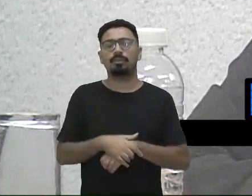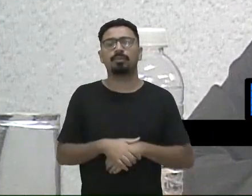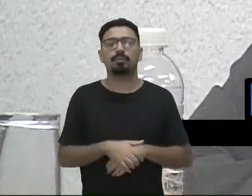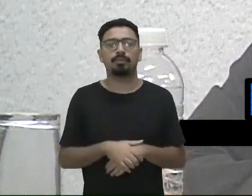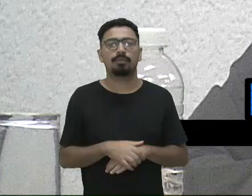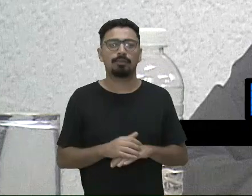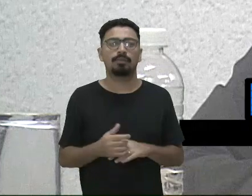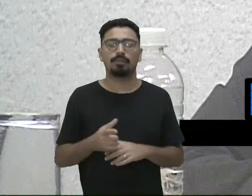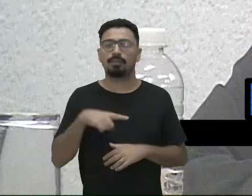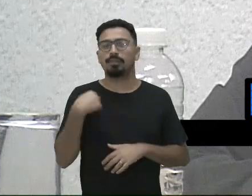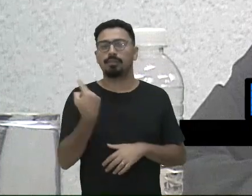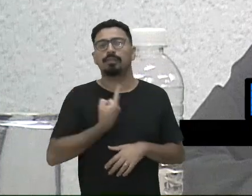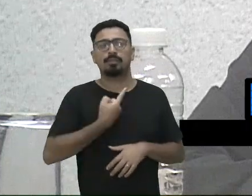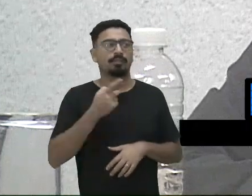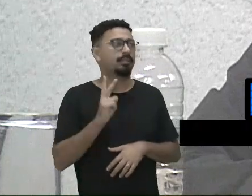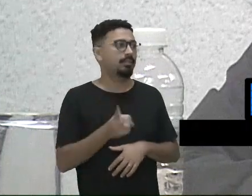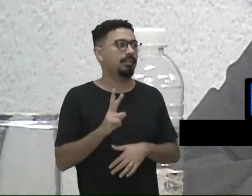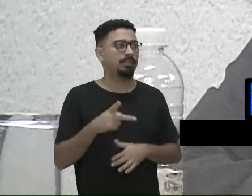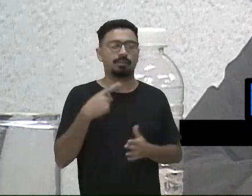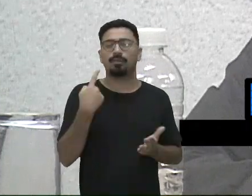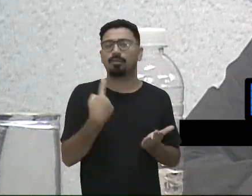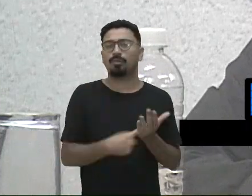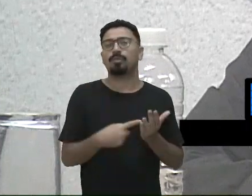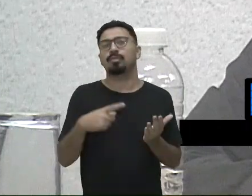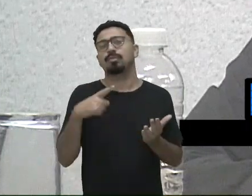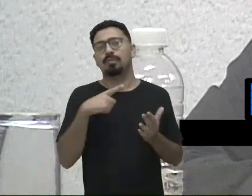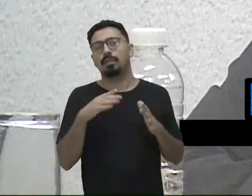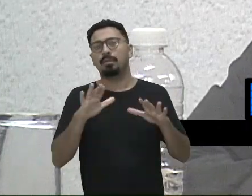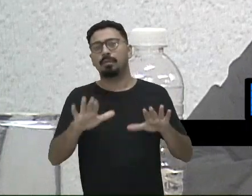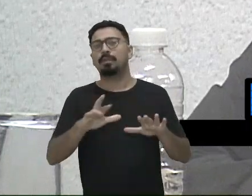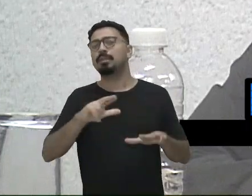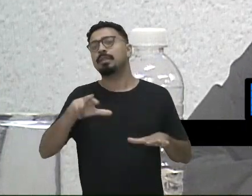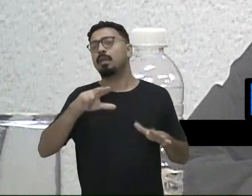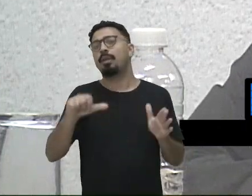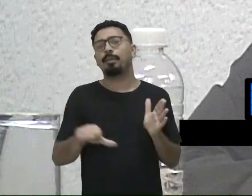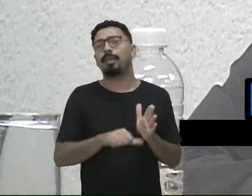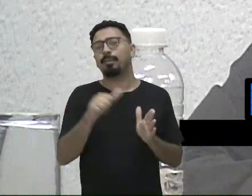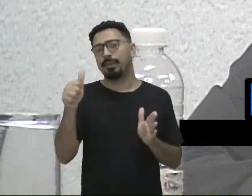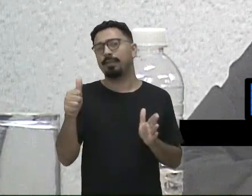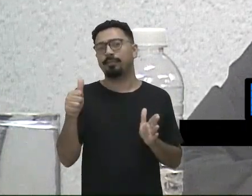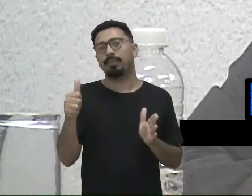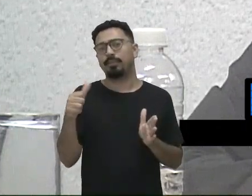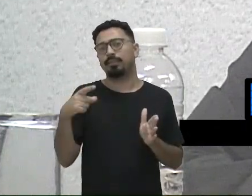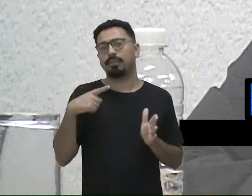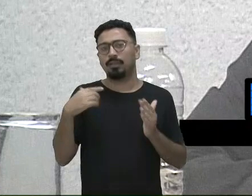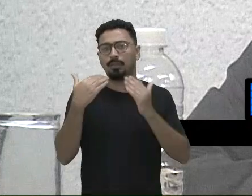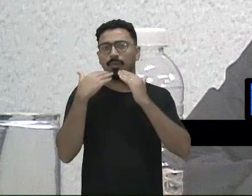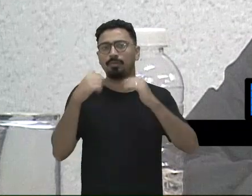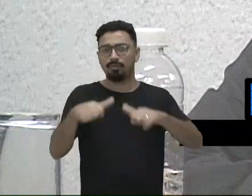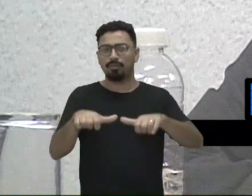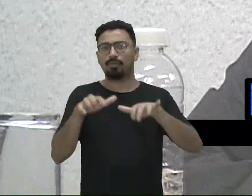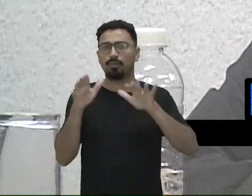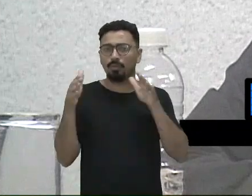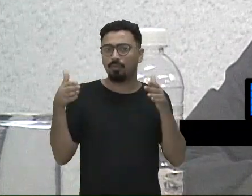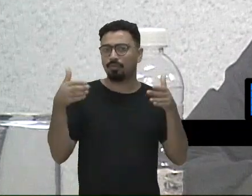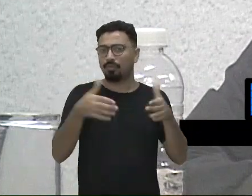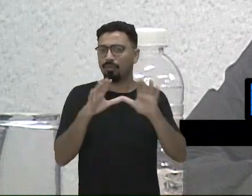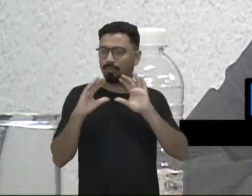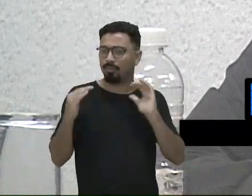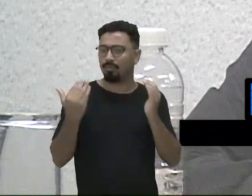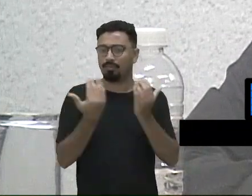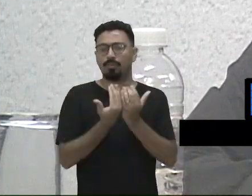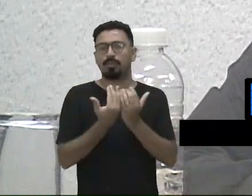é lotada, é corrida, mas não é a primeira vez que a gente faz uma audiência pública voltada para a nossa